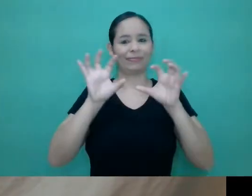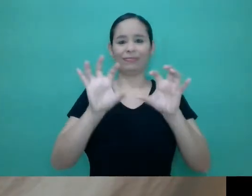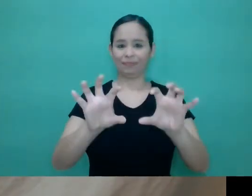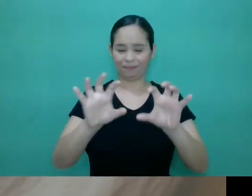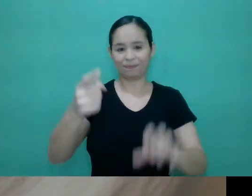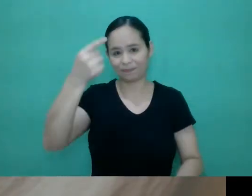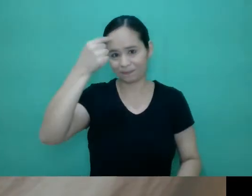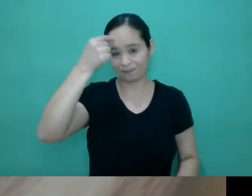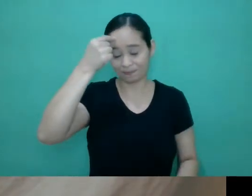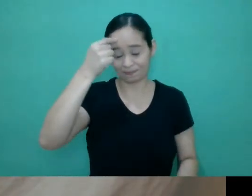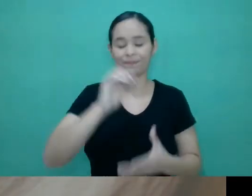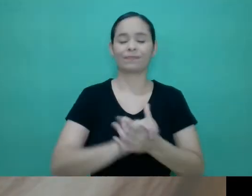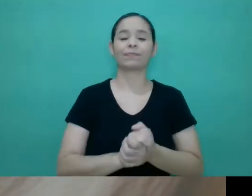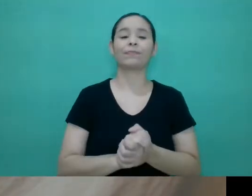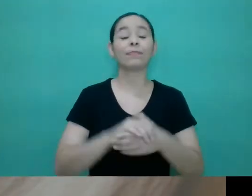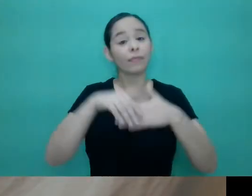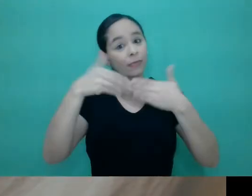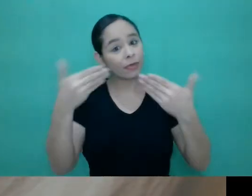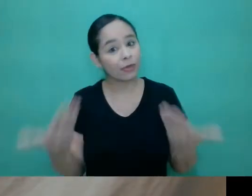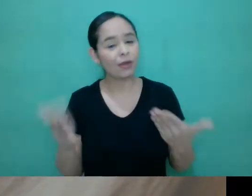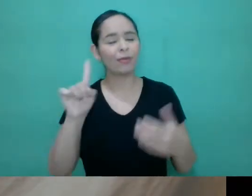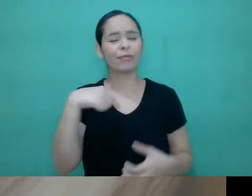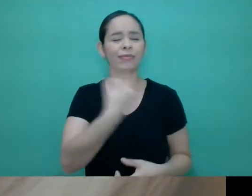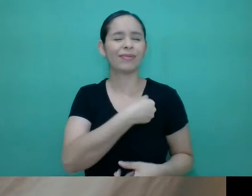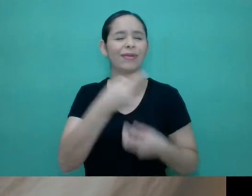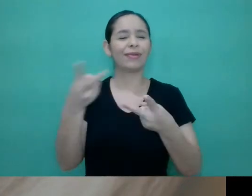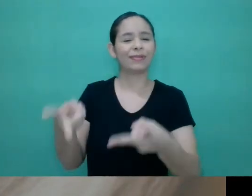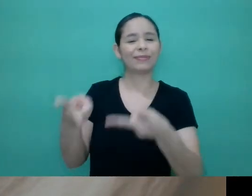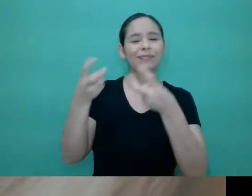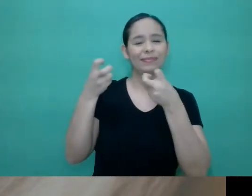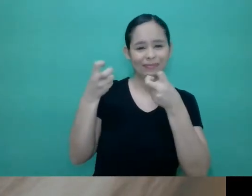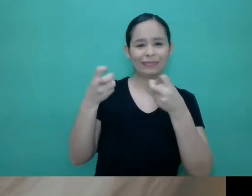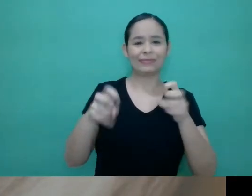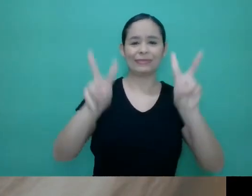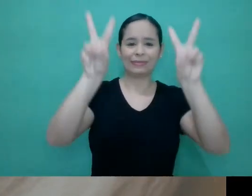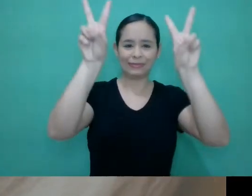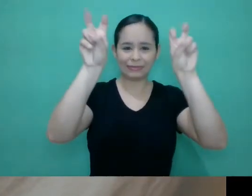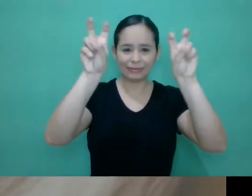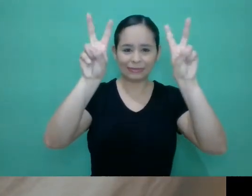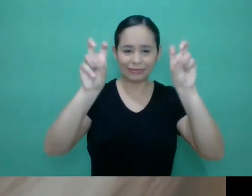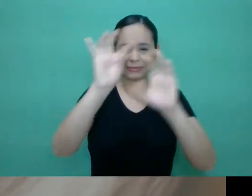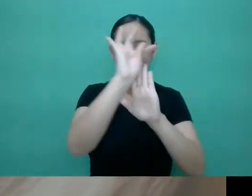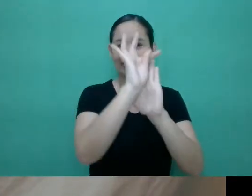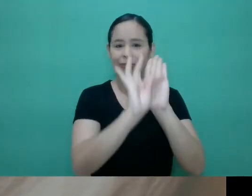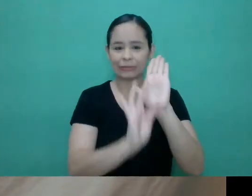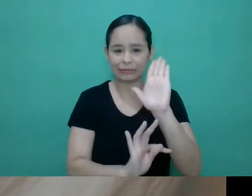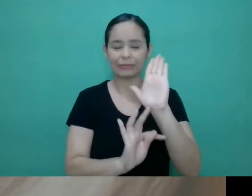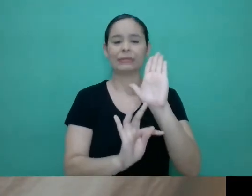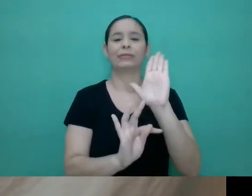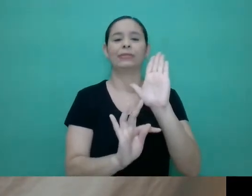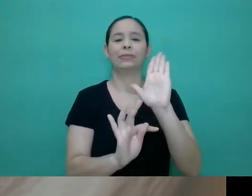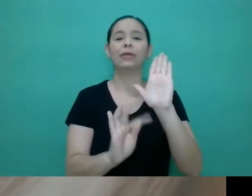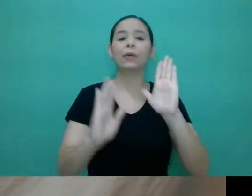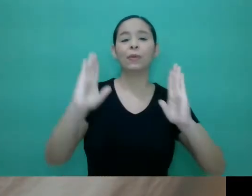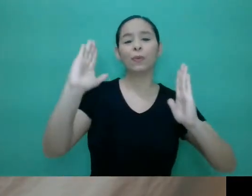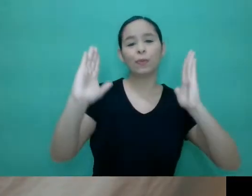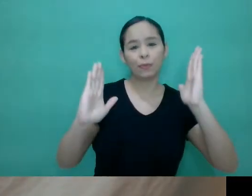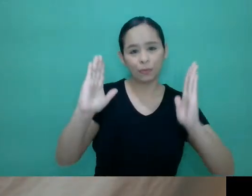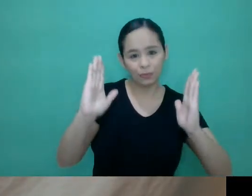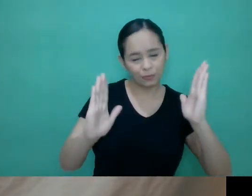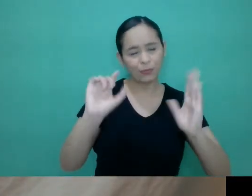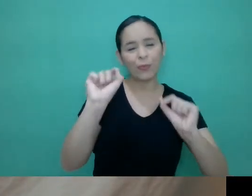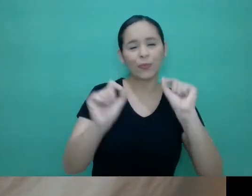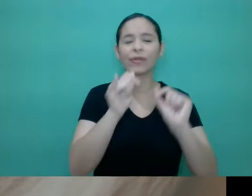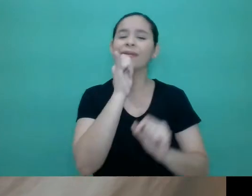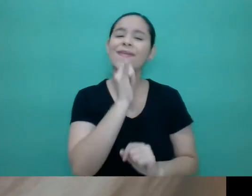pensamento. A gente percebe que esses 3 tipos de escrita, né, uma em crescimento, da hora acumulando